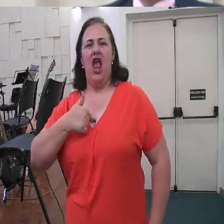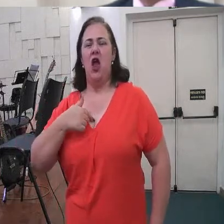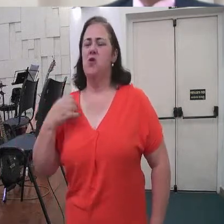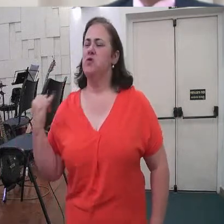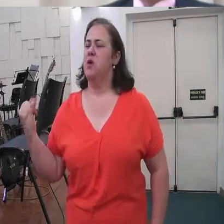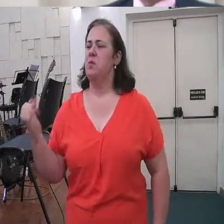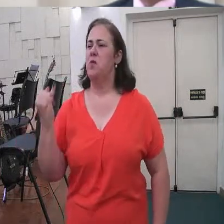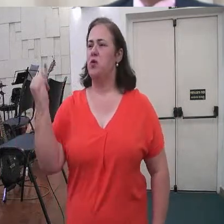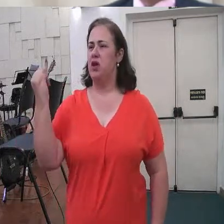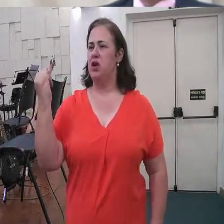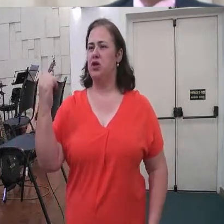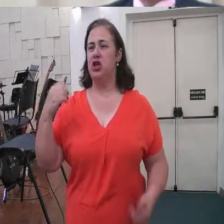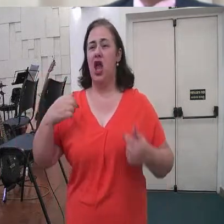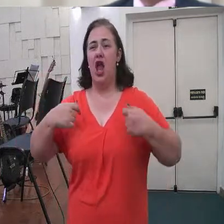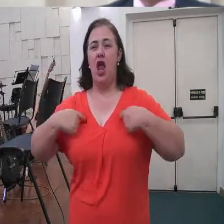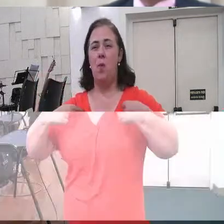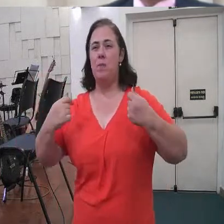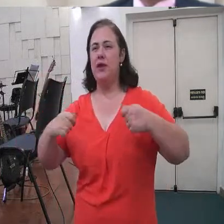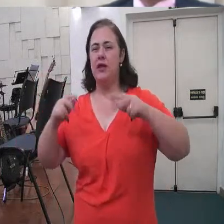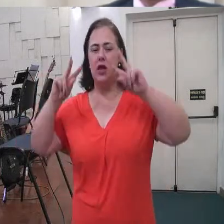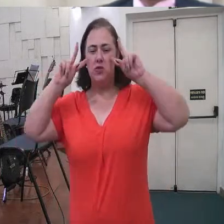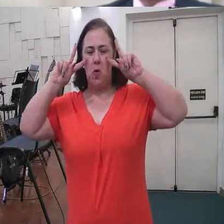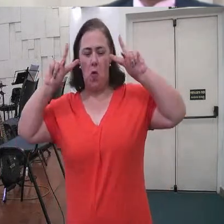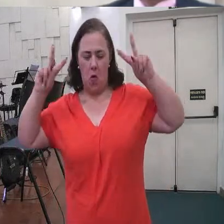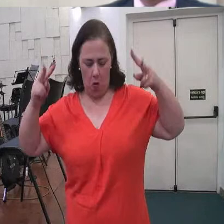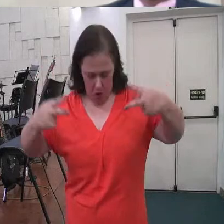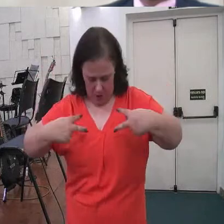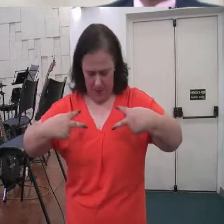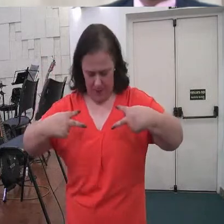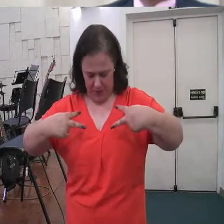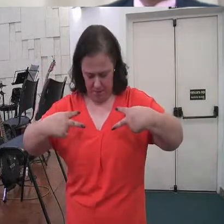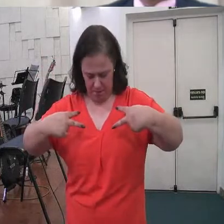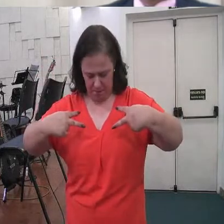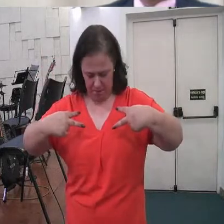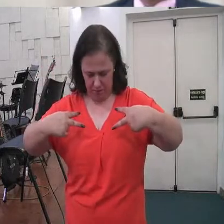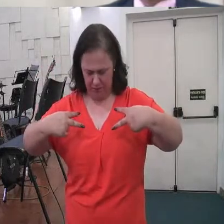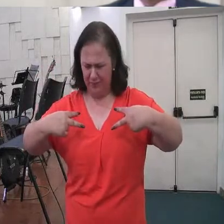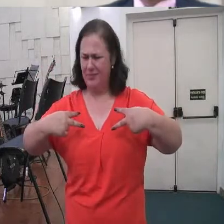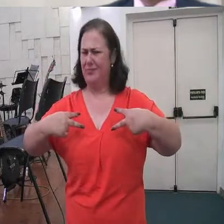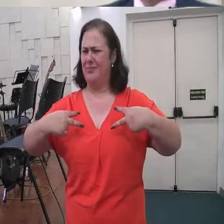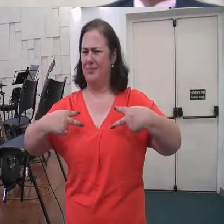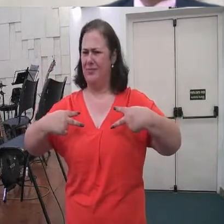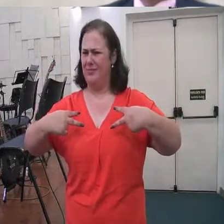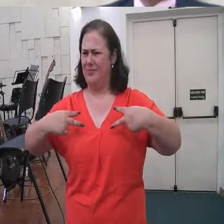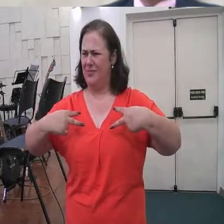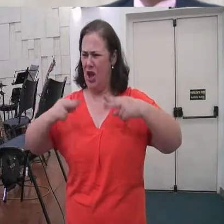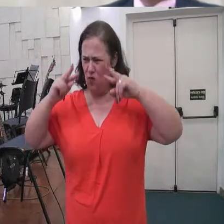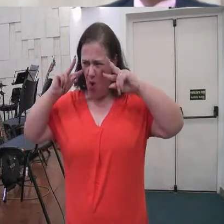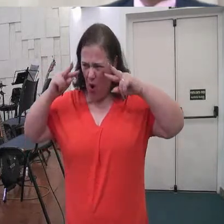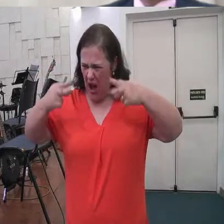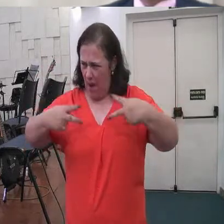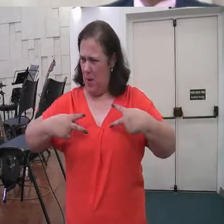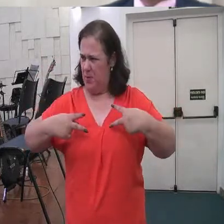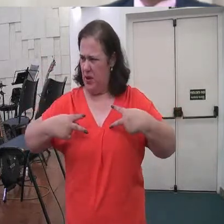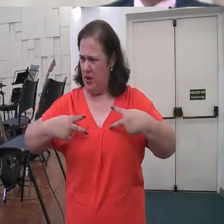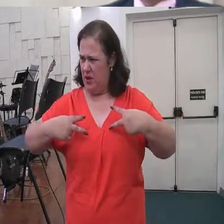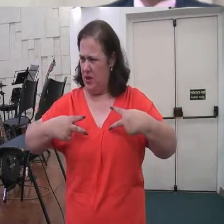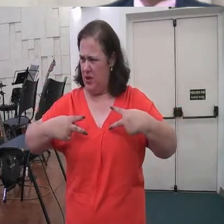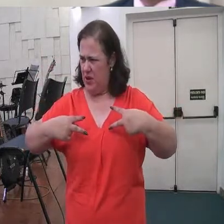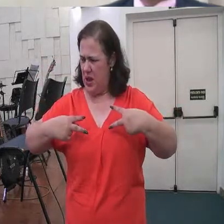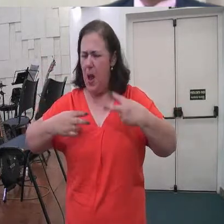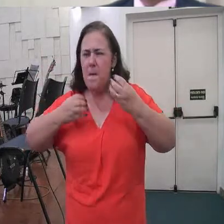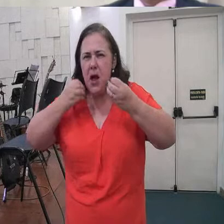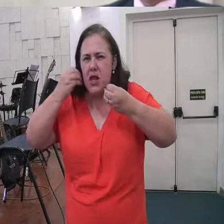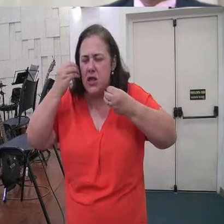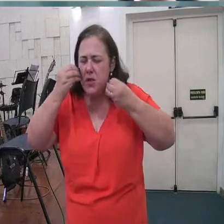as nossas iniquidades como o vento nos arrebatam. Quem nós somos? Trapos de